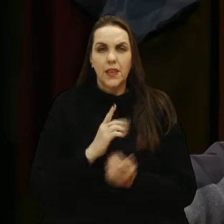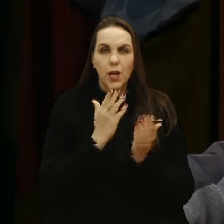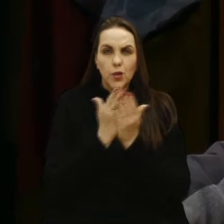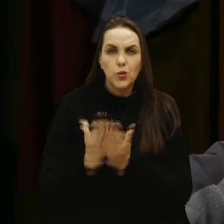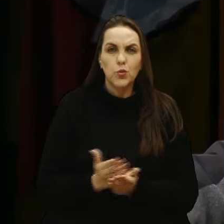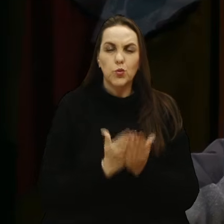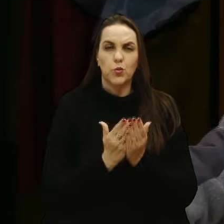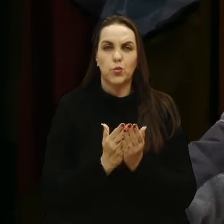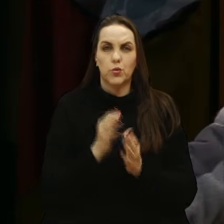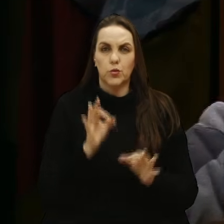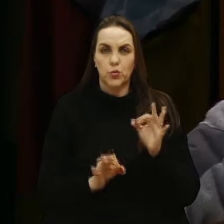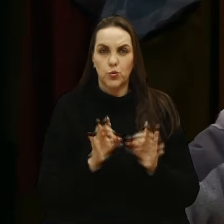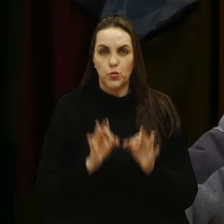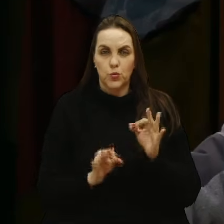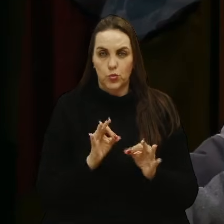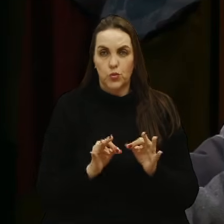jurídico